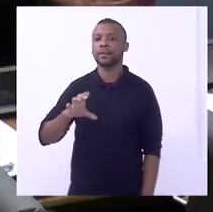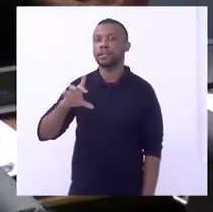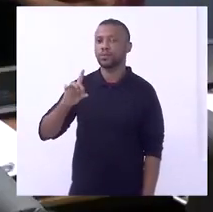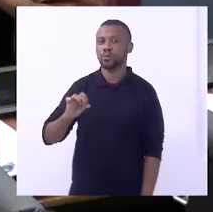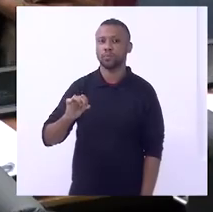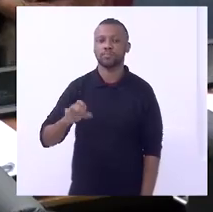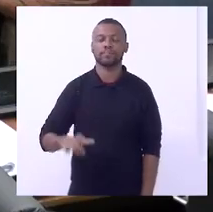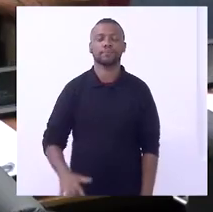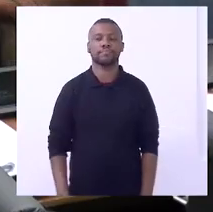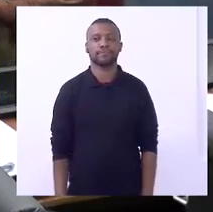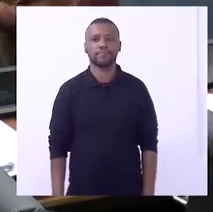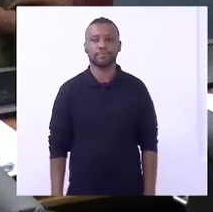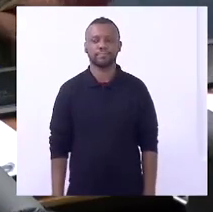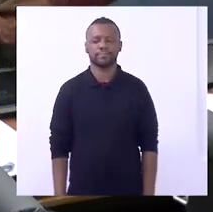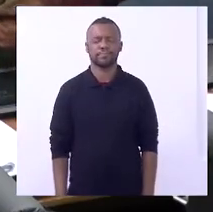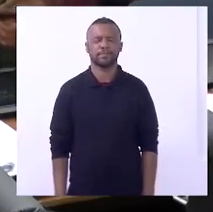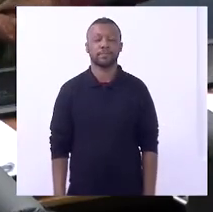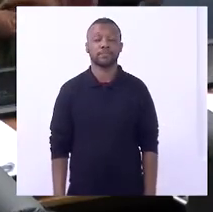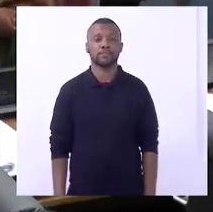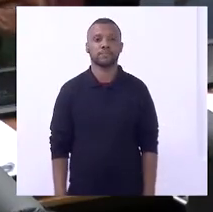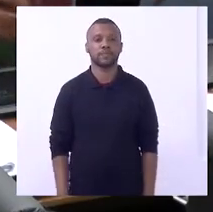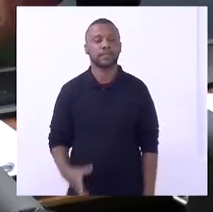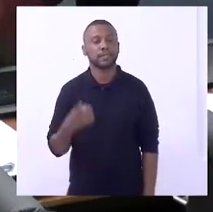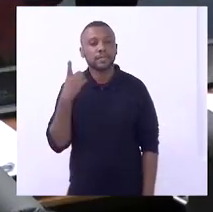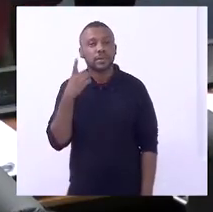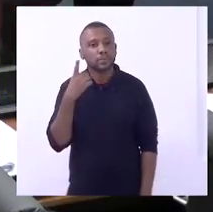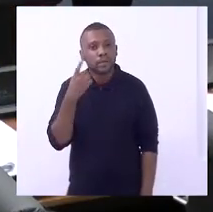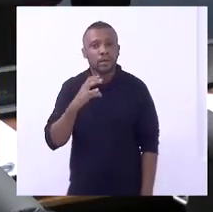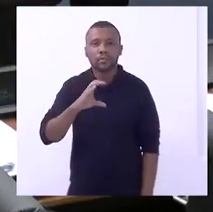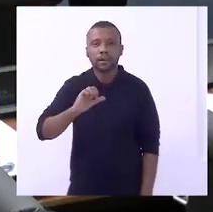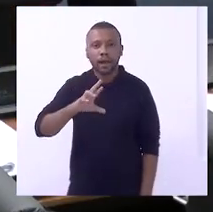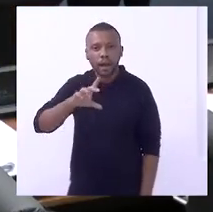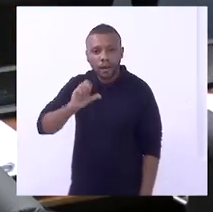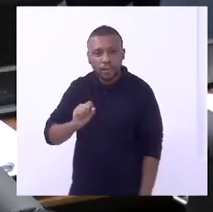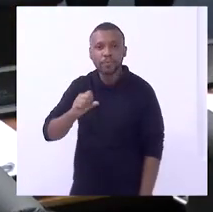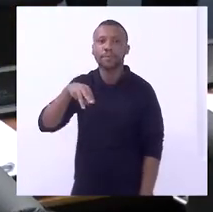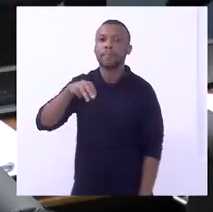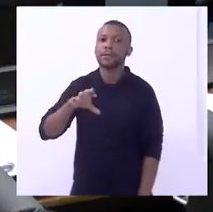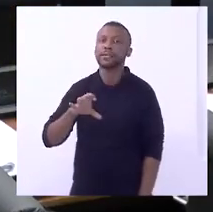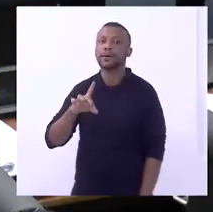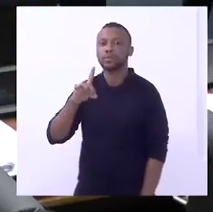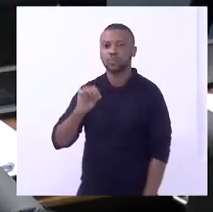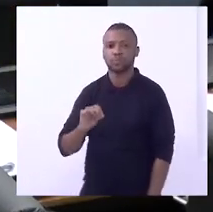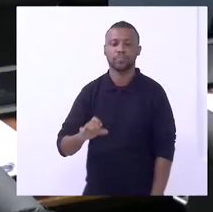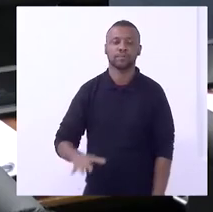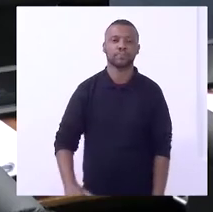Mas eu tenho lá no gabinete. Deputado Carlos Macedo.